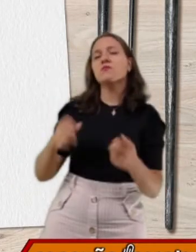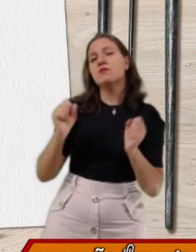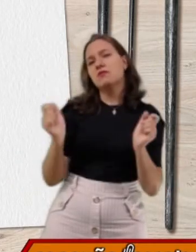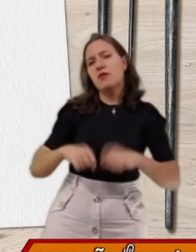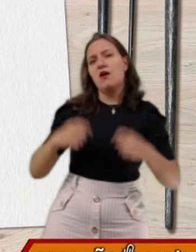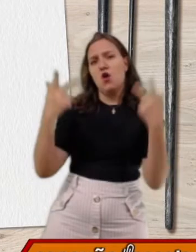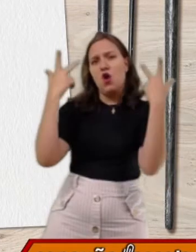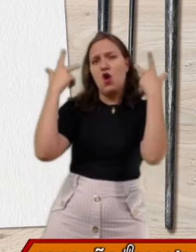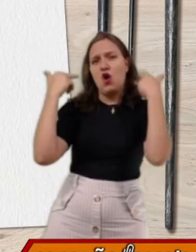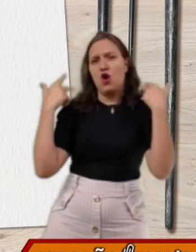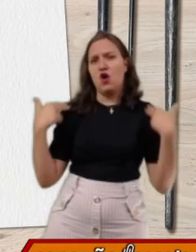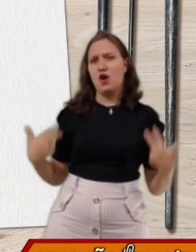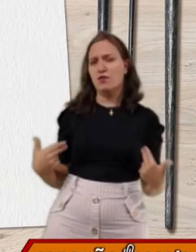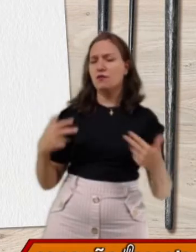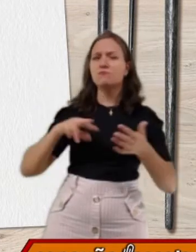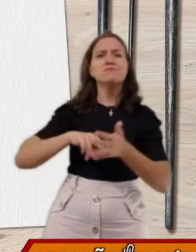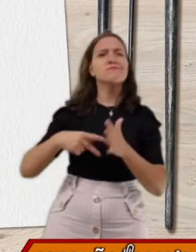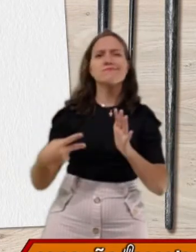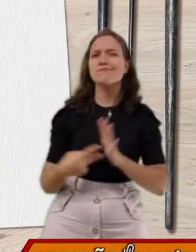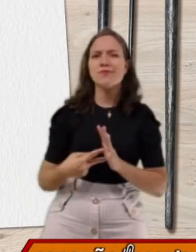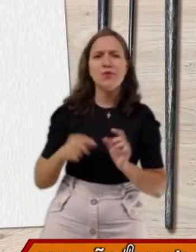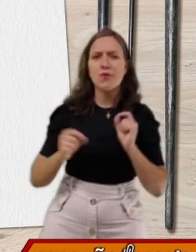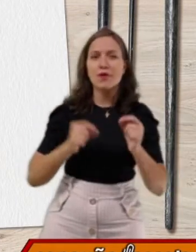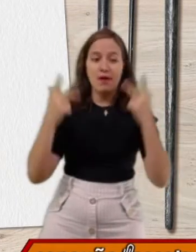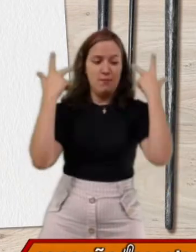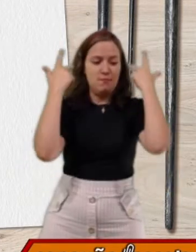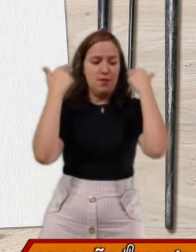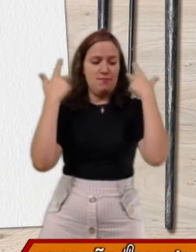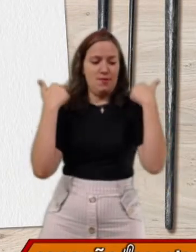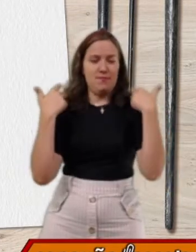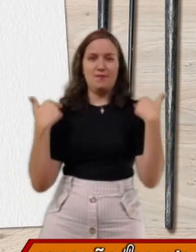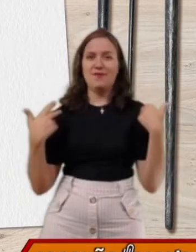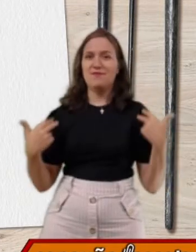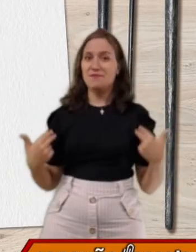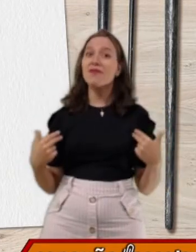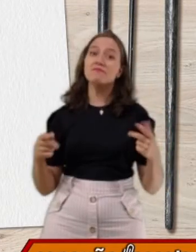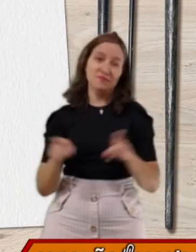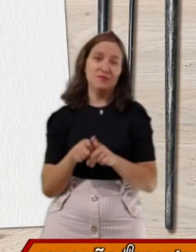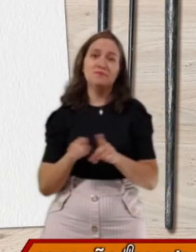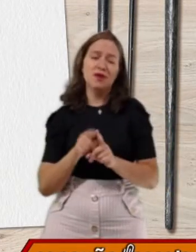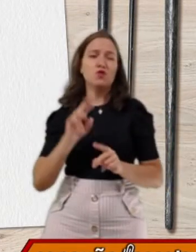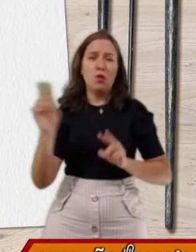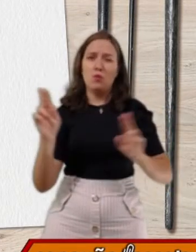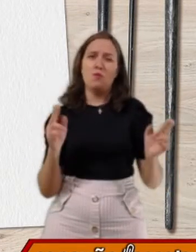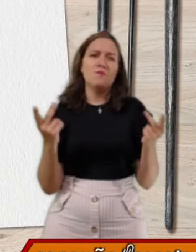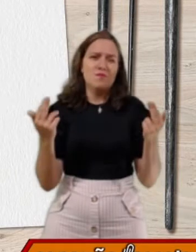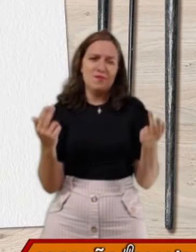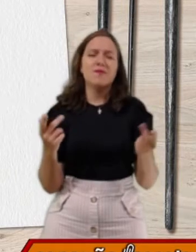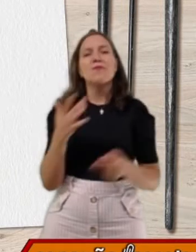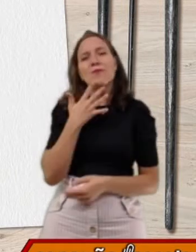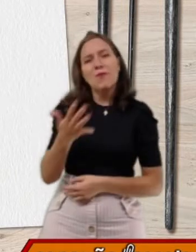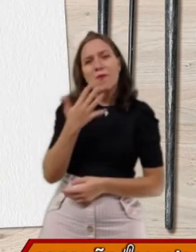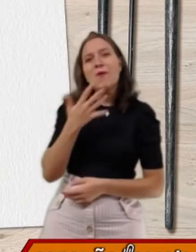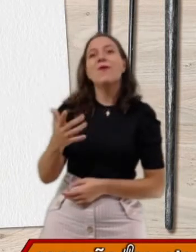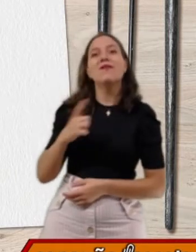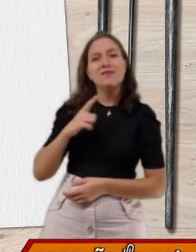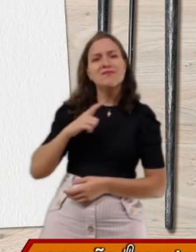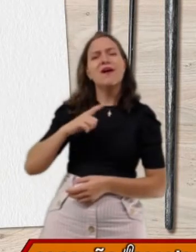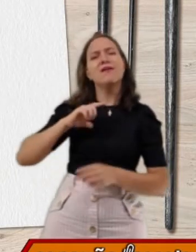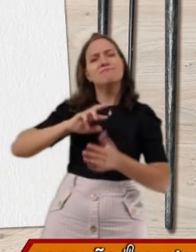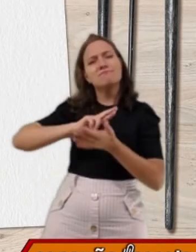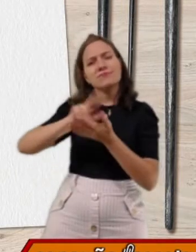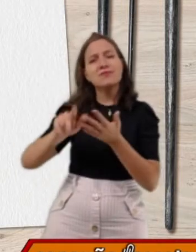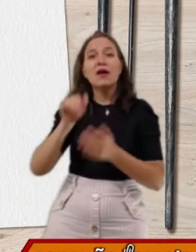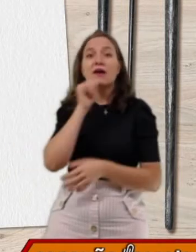em degradê que que é isso ele corta o seu cabelo em camadas né então a cor Ela também tem várias camadas o